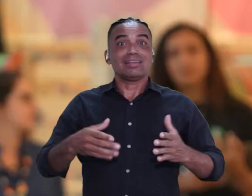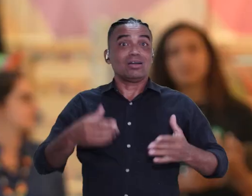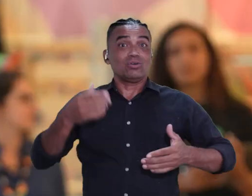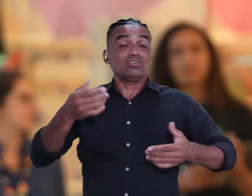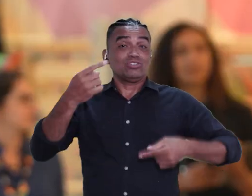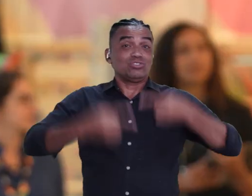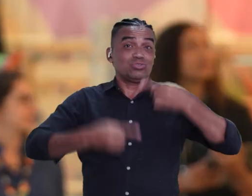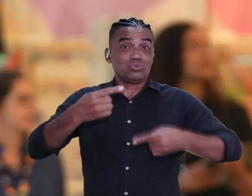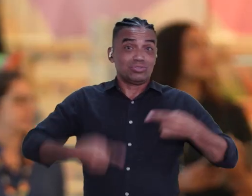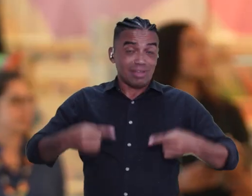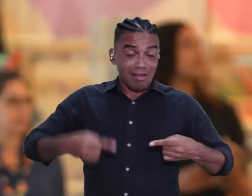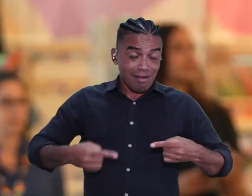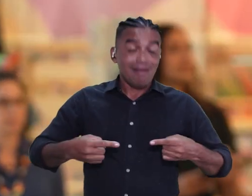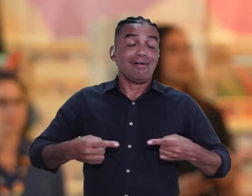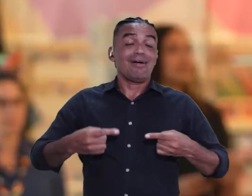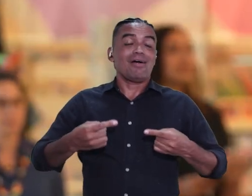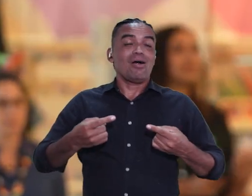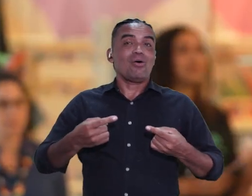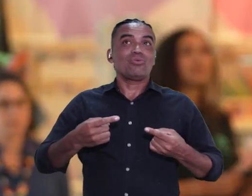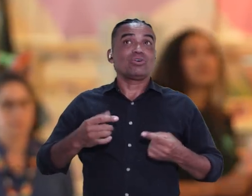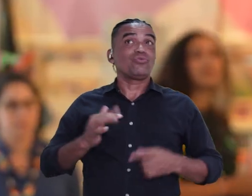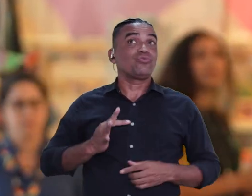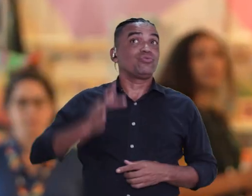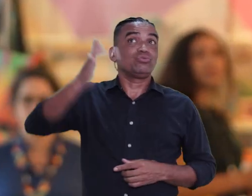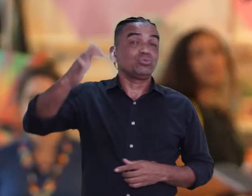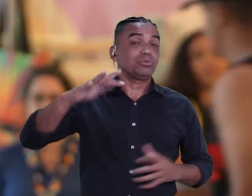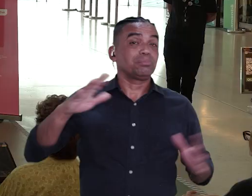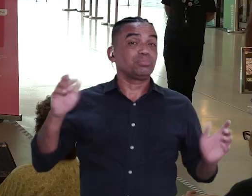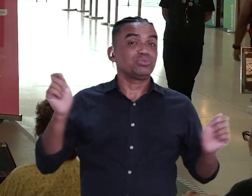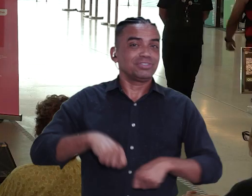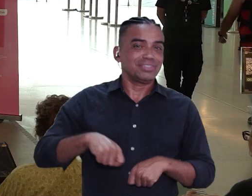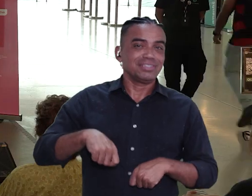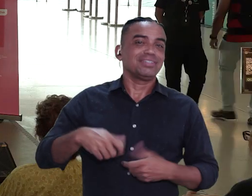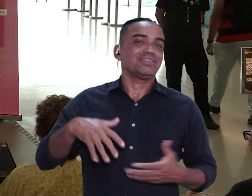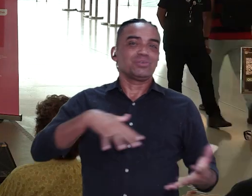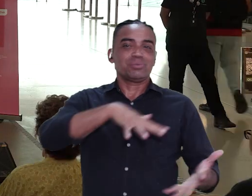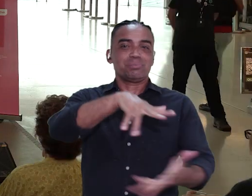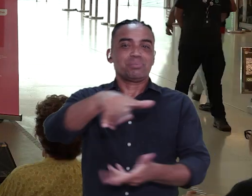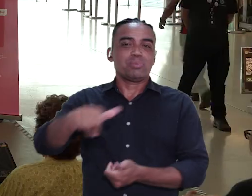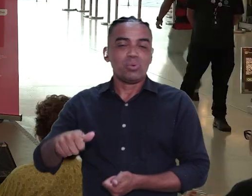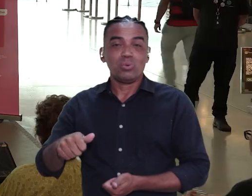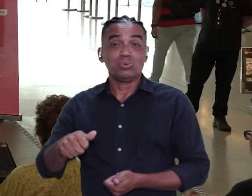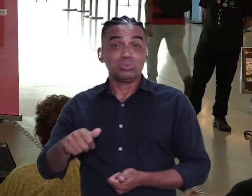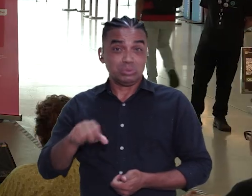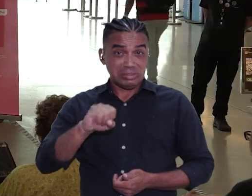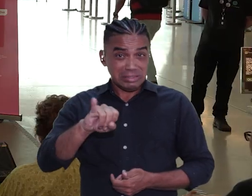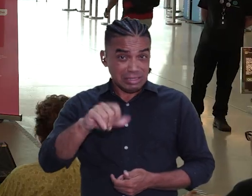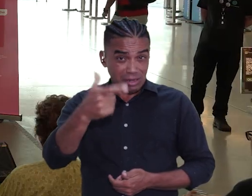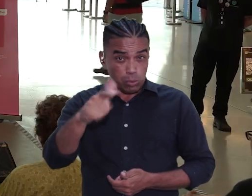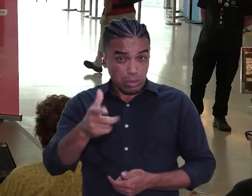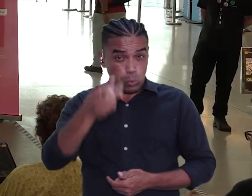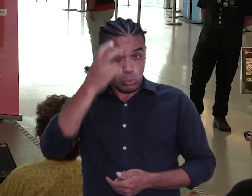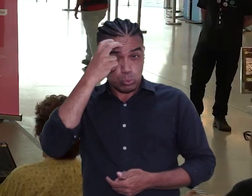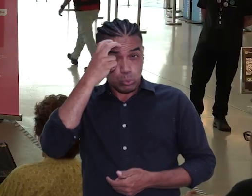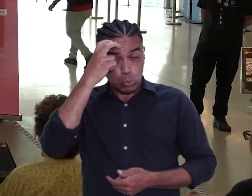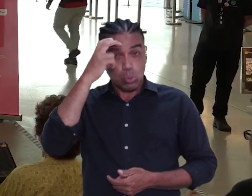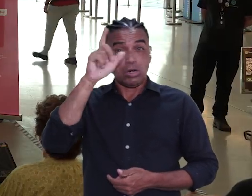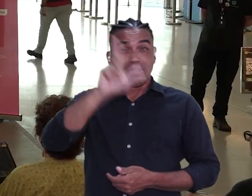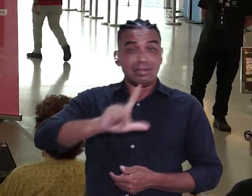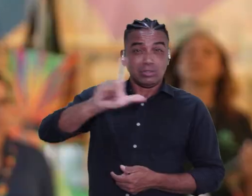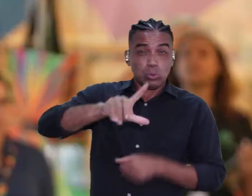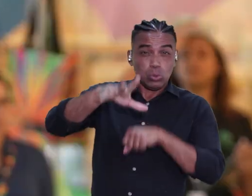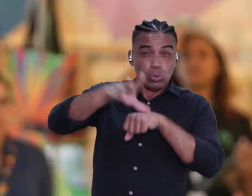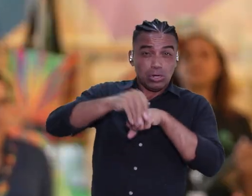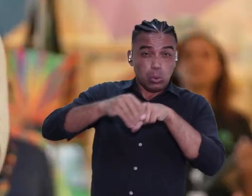discussão que a gente vem fazendo no museu de amanhãs possíveis e desejáveis, e não existe amanhã possível e desejável sem cultura, sem literatura, sem leitura e